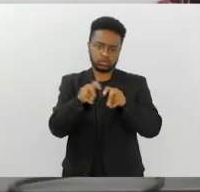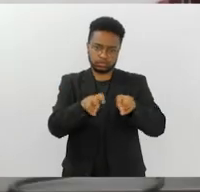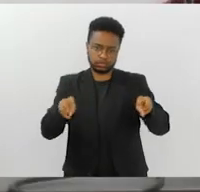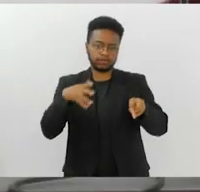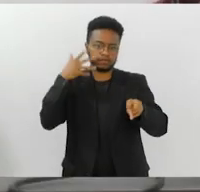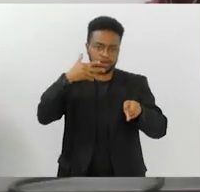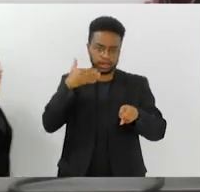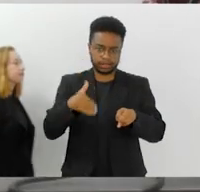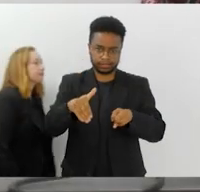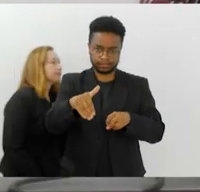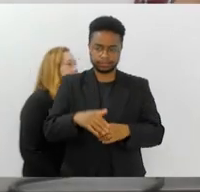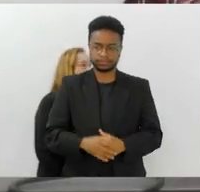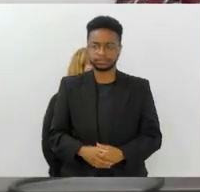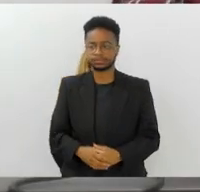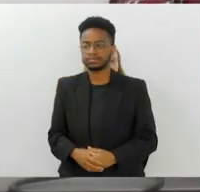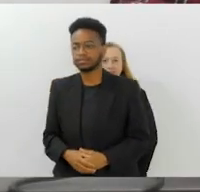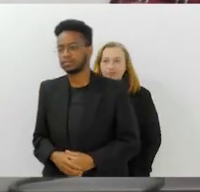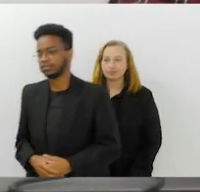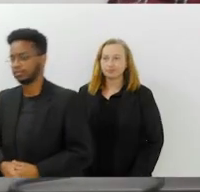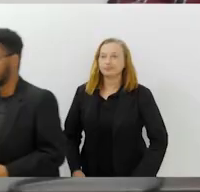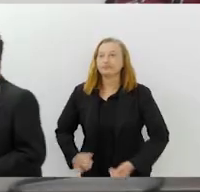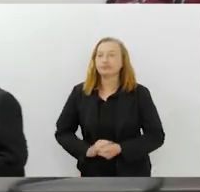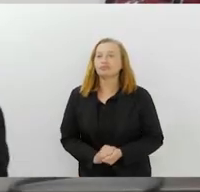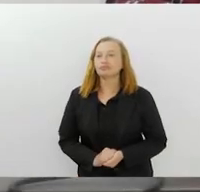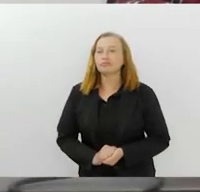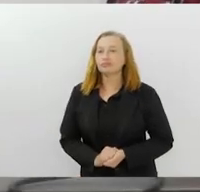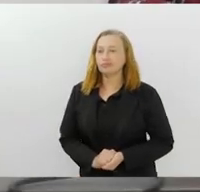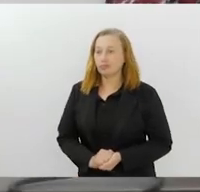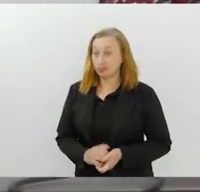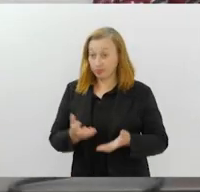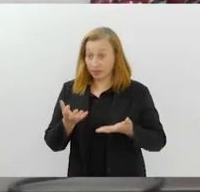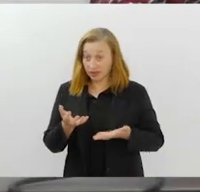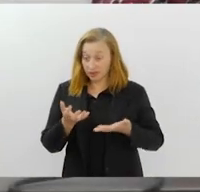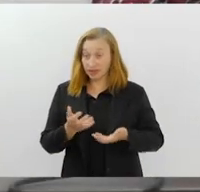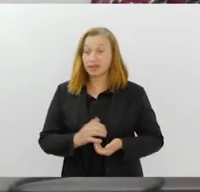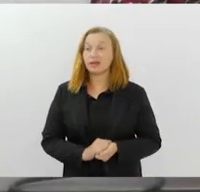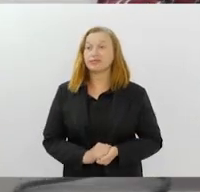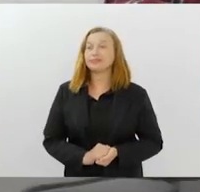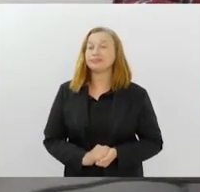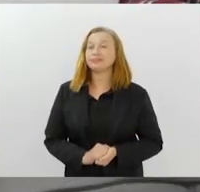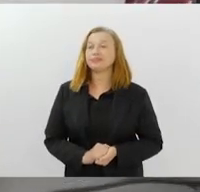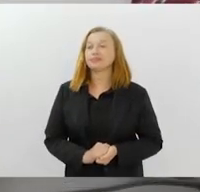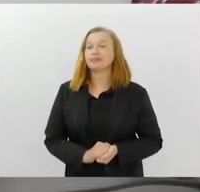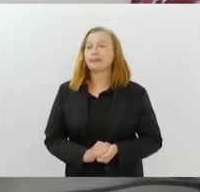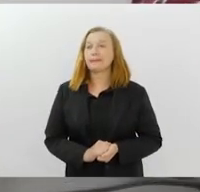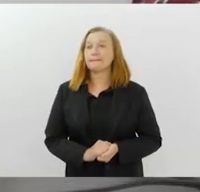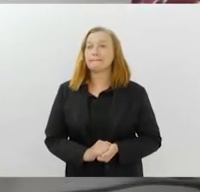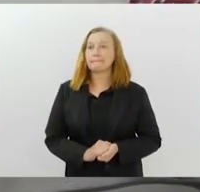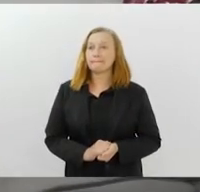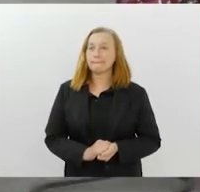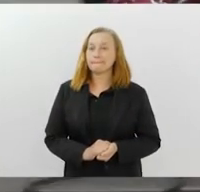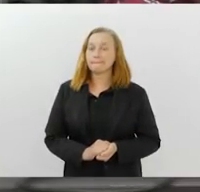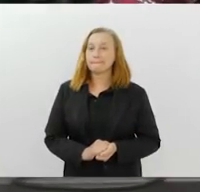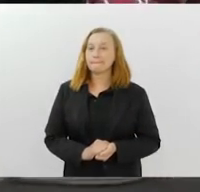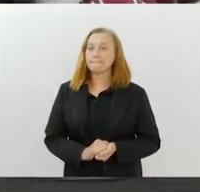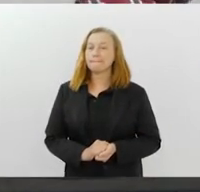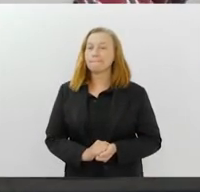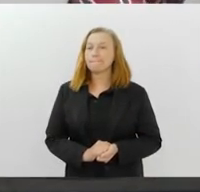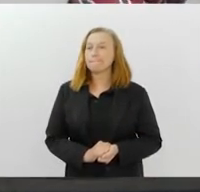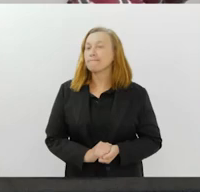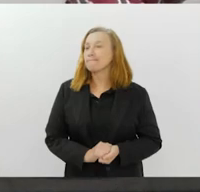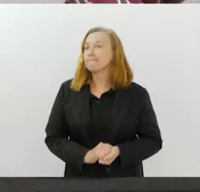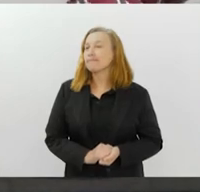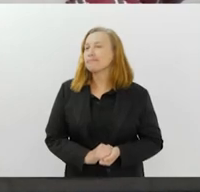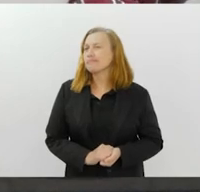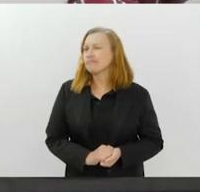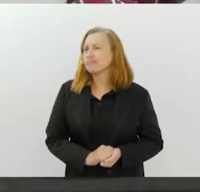falar eu eu só queria eh ah tá ali o major ag eu só queria aonde é que onde é que tão